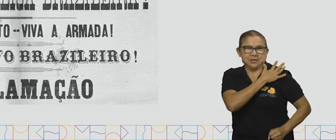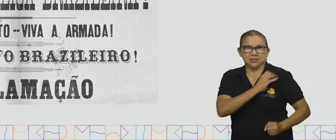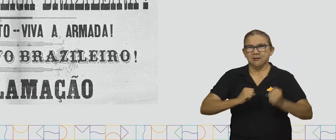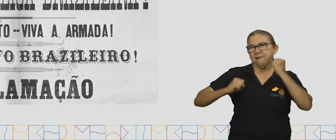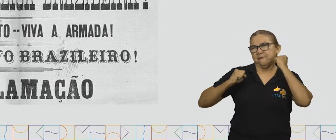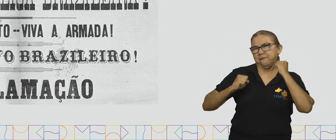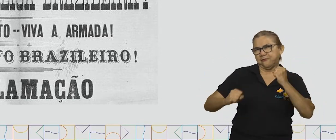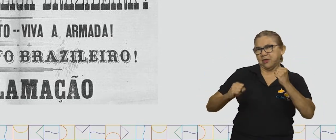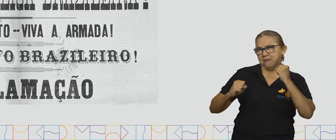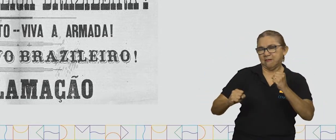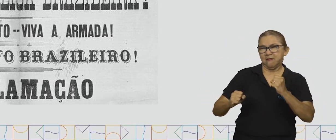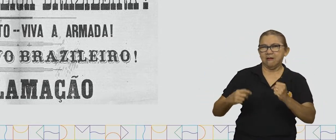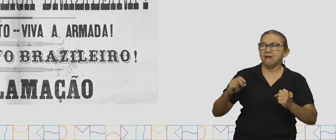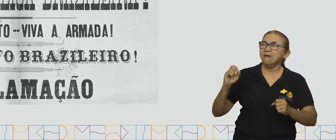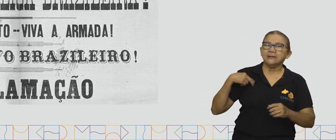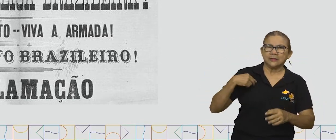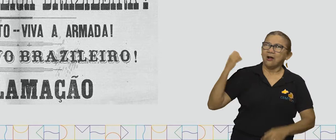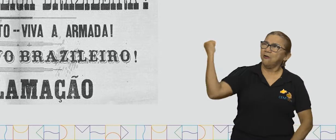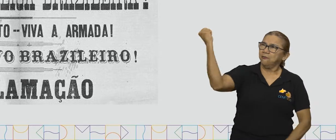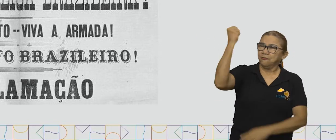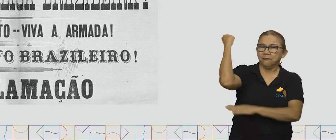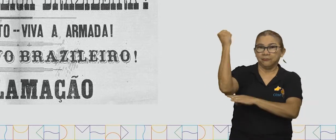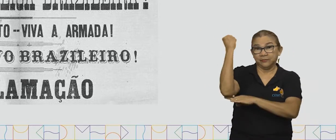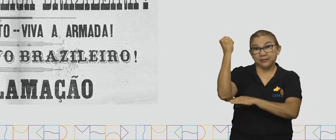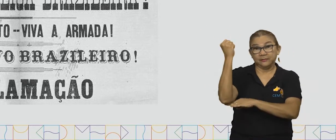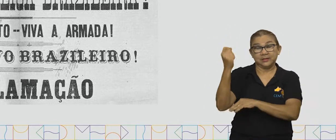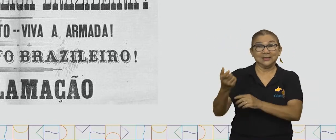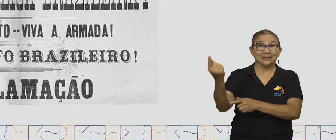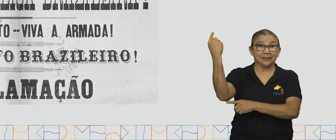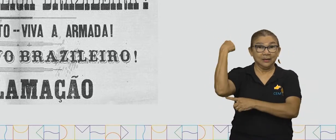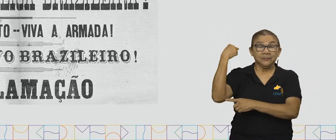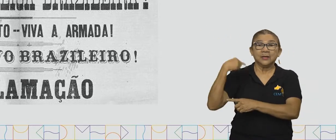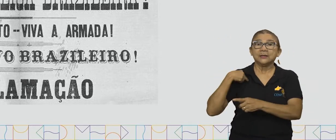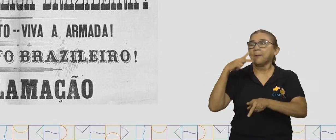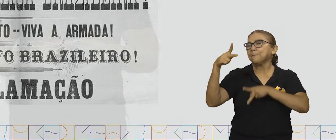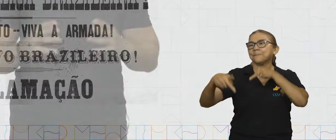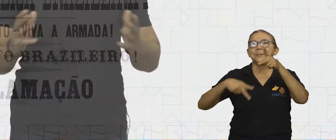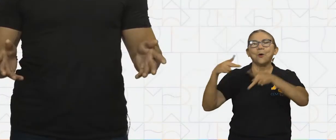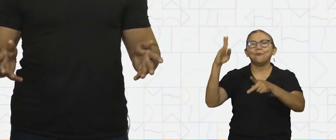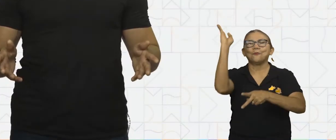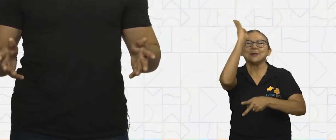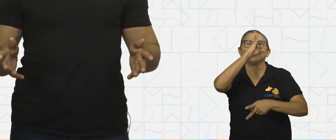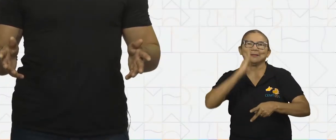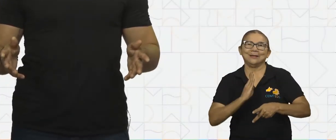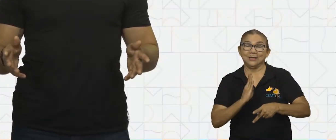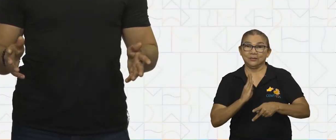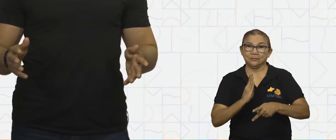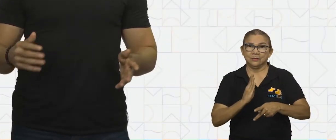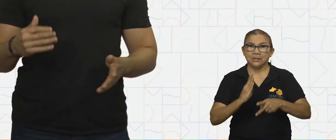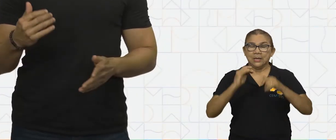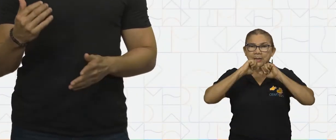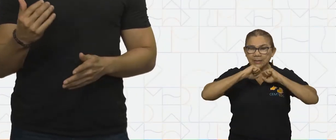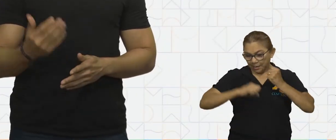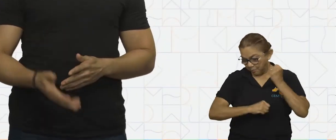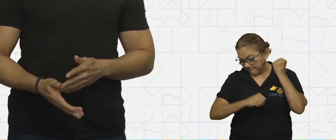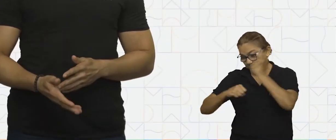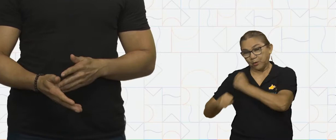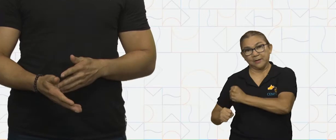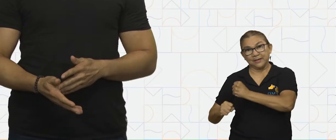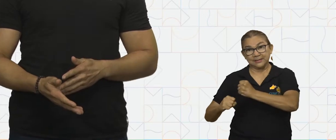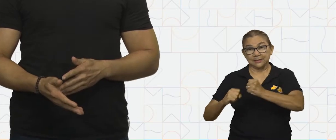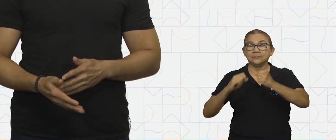Armada é como era chamada a Marinha nos tempos do Império. E viva o povo brasileiro! Com a Proclamação da República, foi formado um